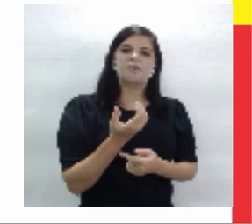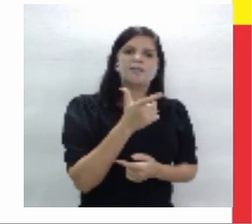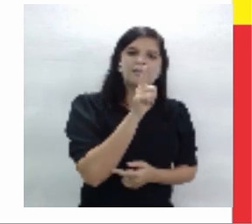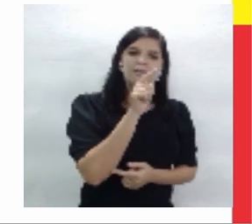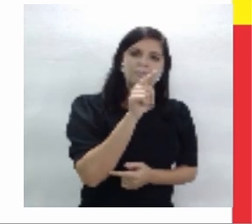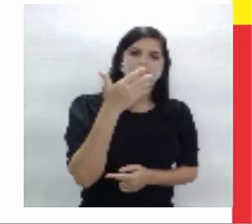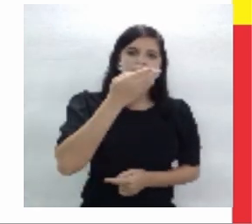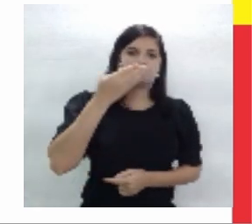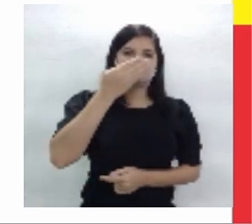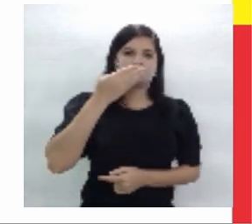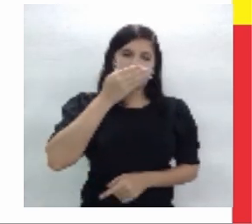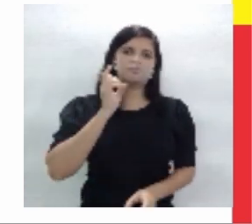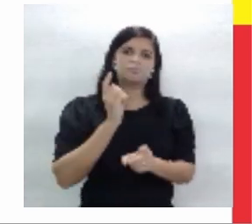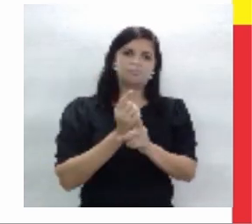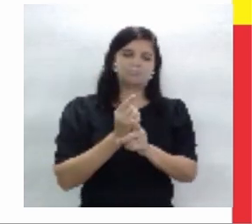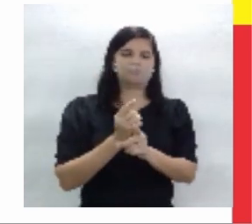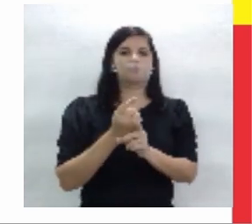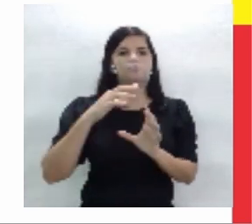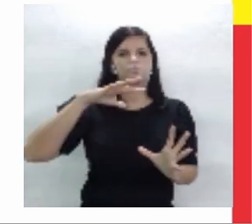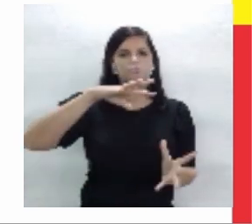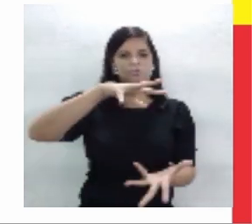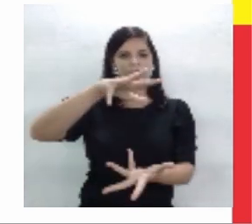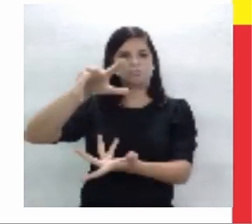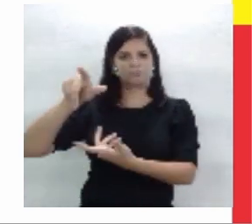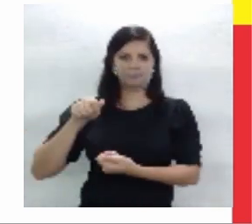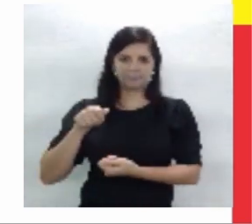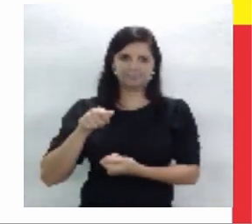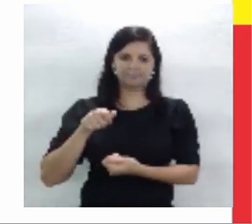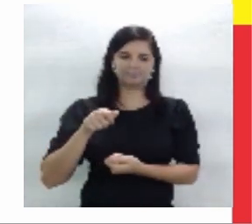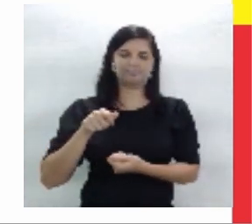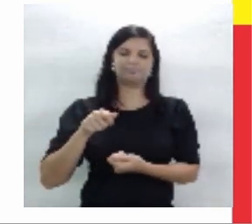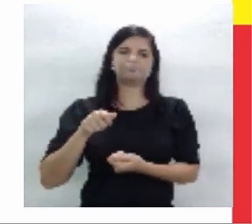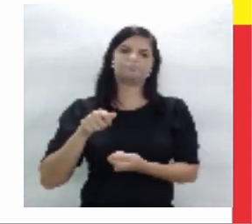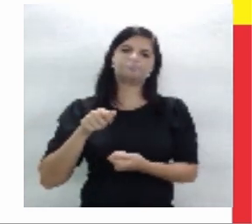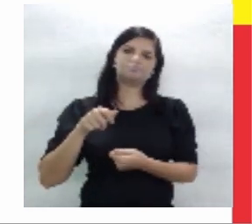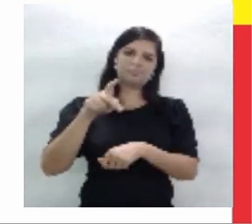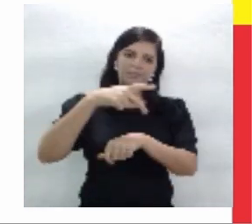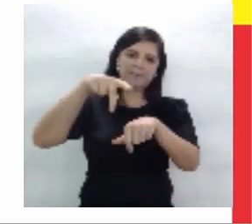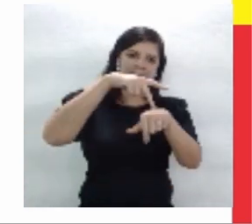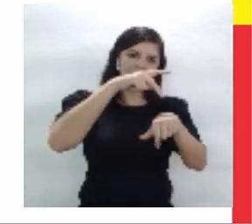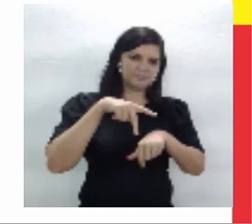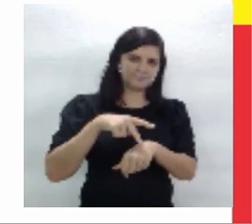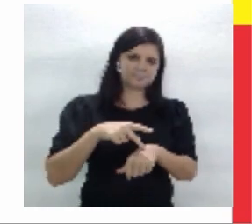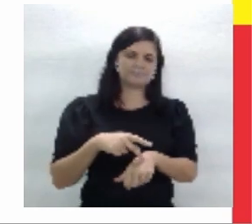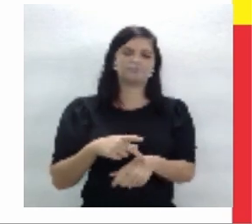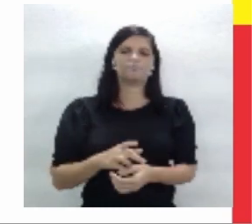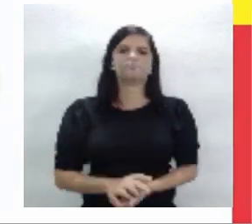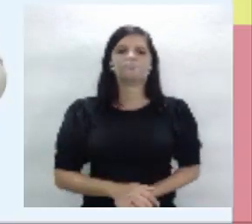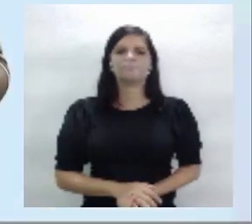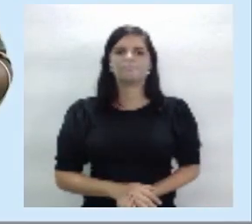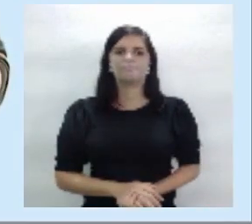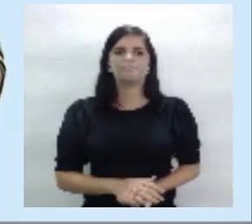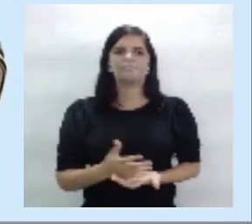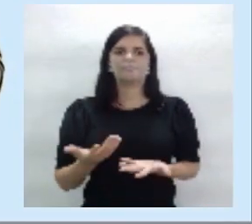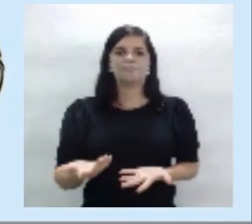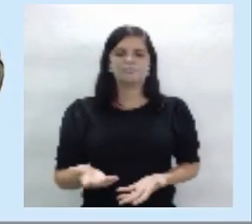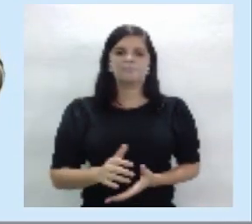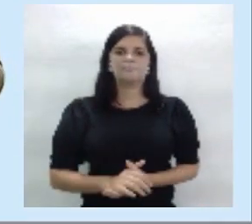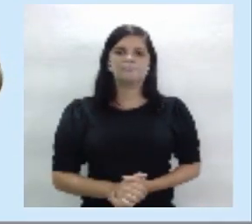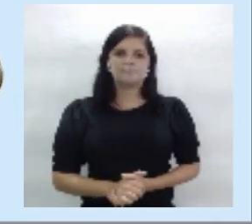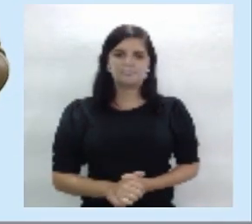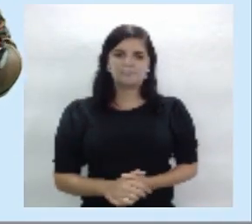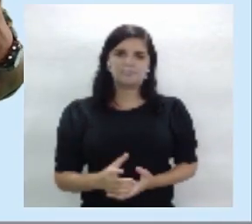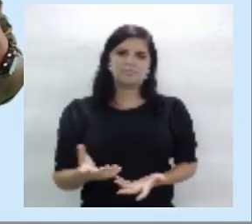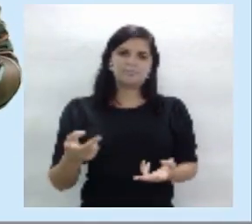doce disponível em cada continente e em cada país. Ok, oitavo ano. Olha para mim. Então, a